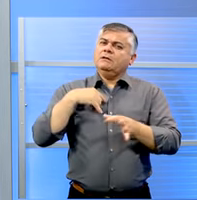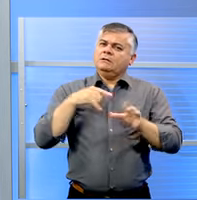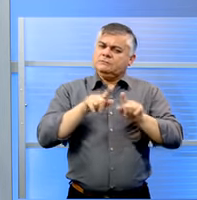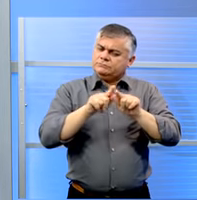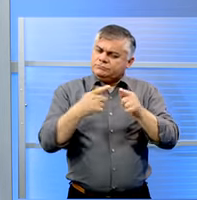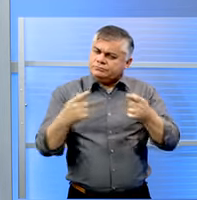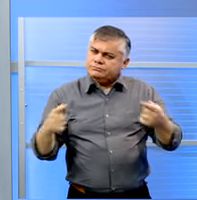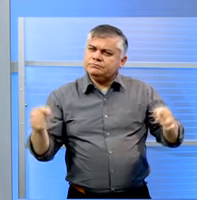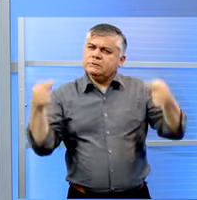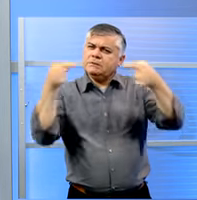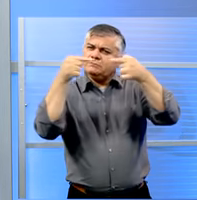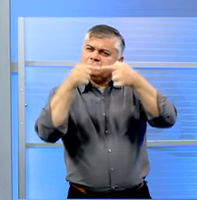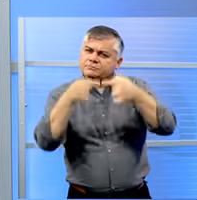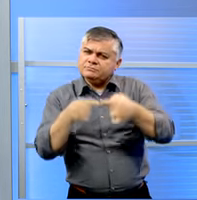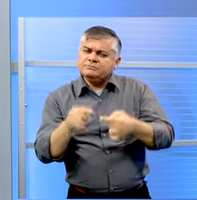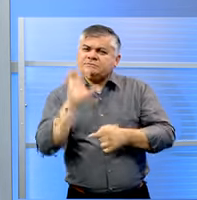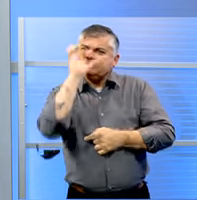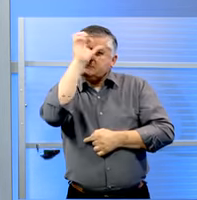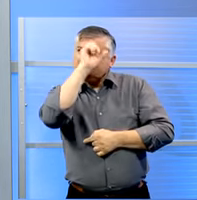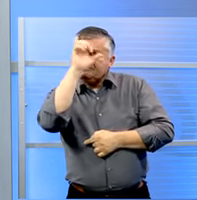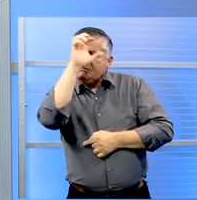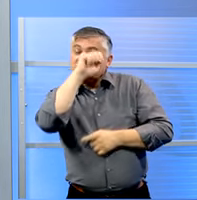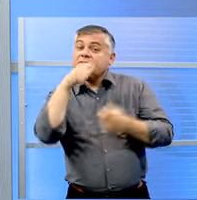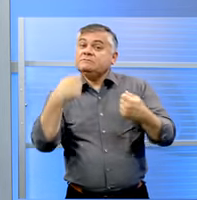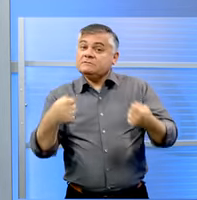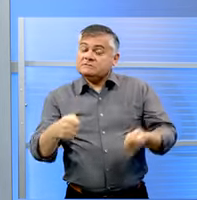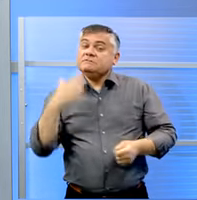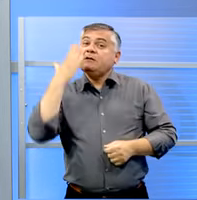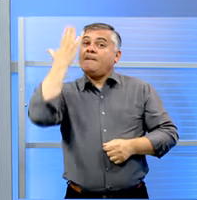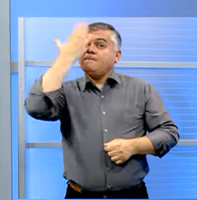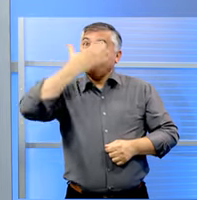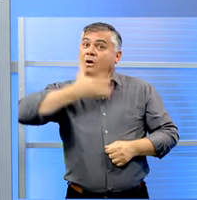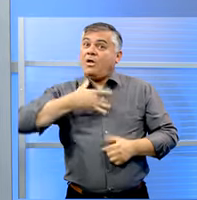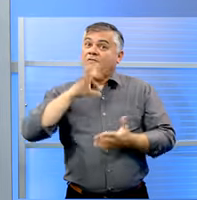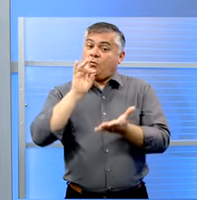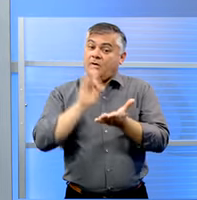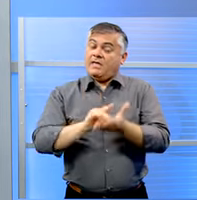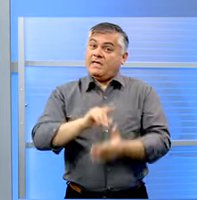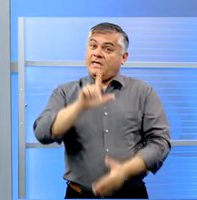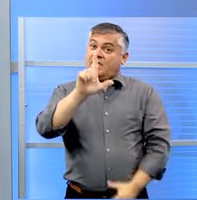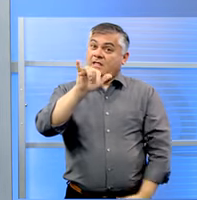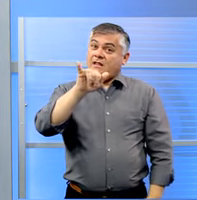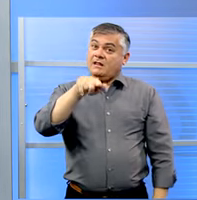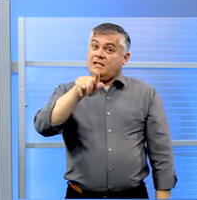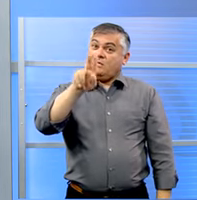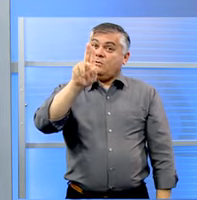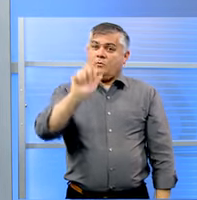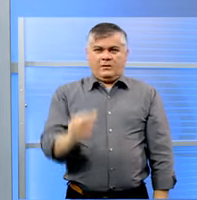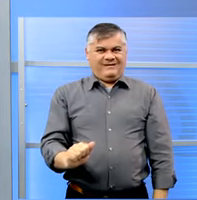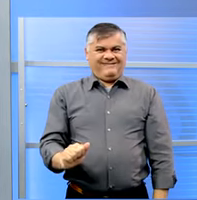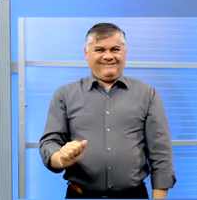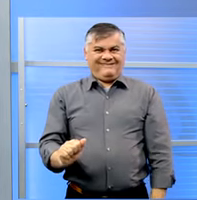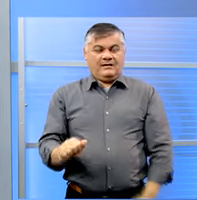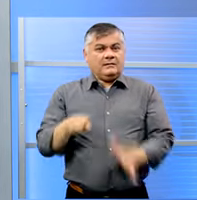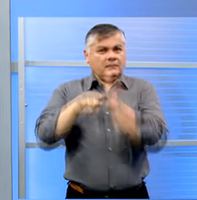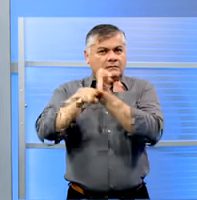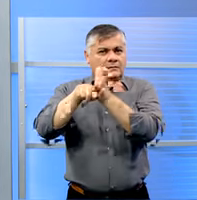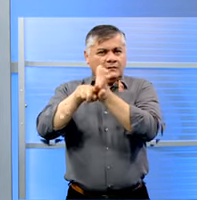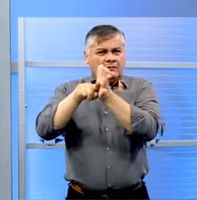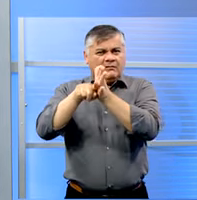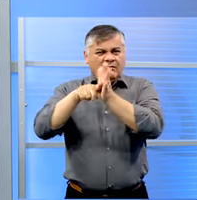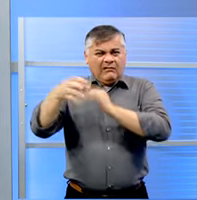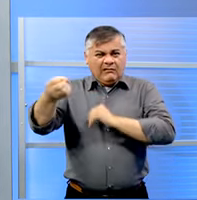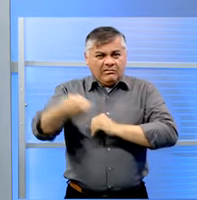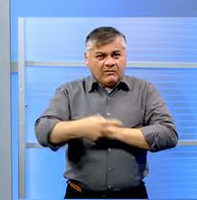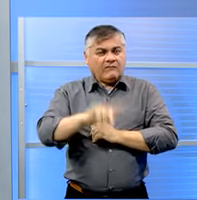ser aprendida, desenvolvida, foi comprovada como língua. As pesquisas, elas não são de ontem.